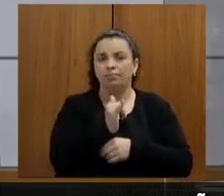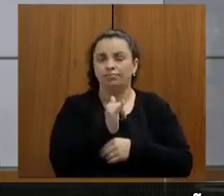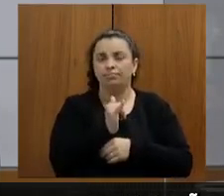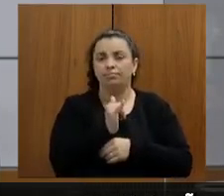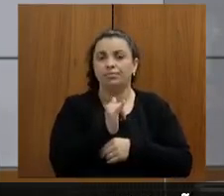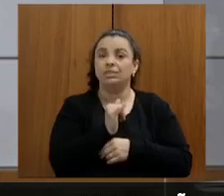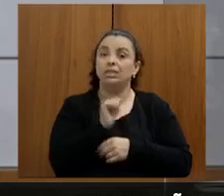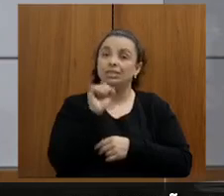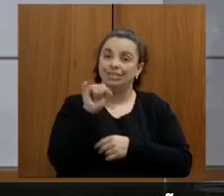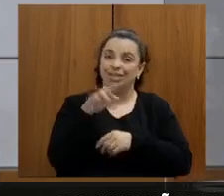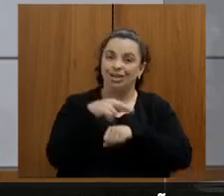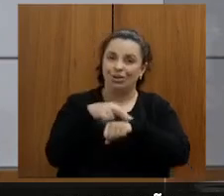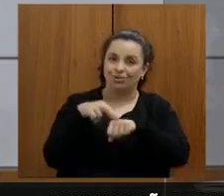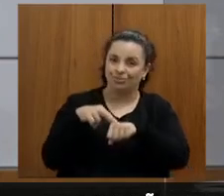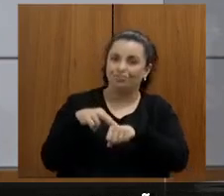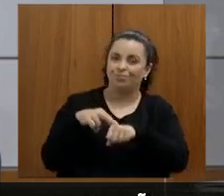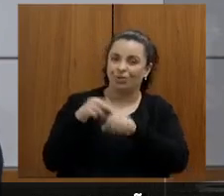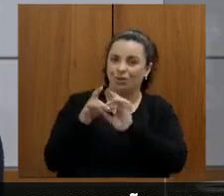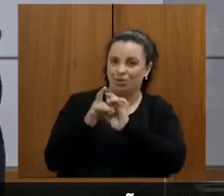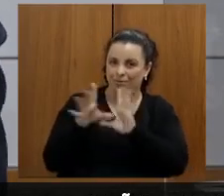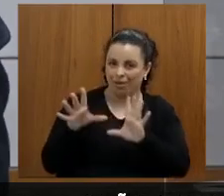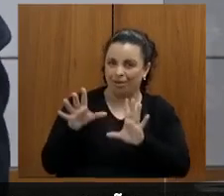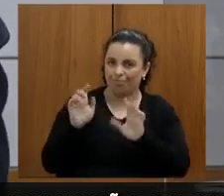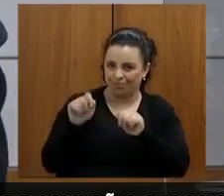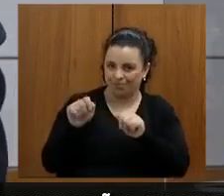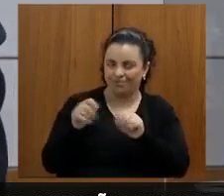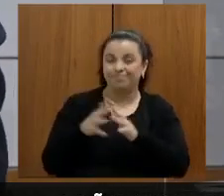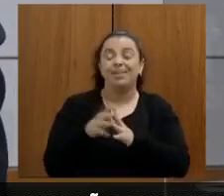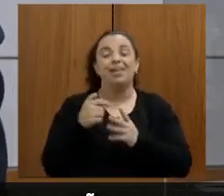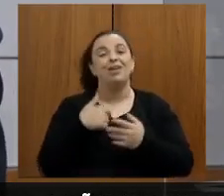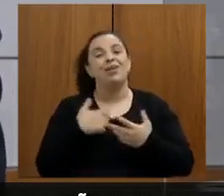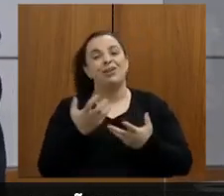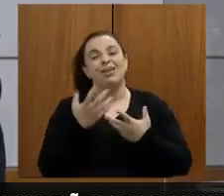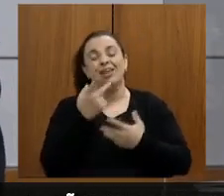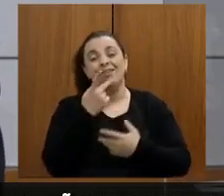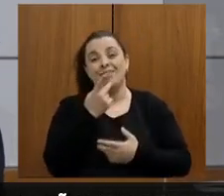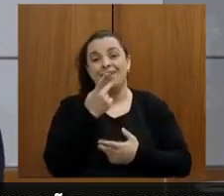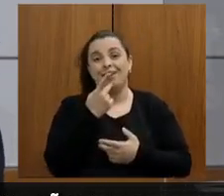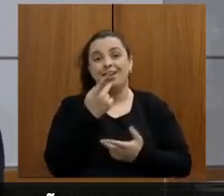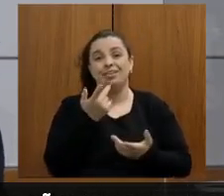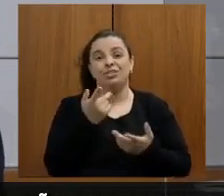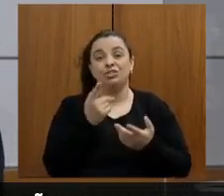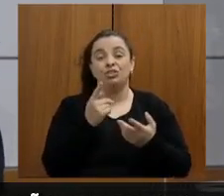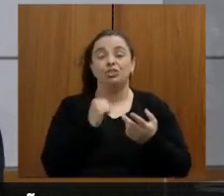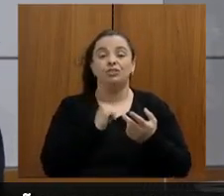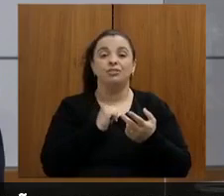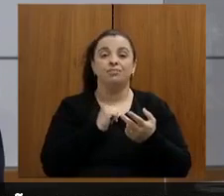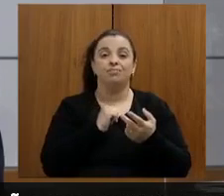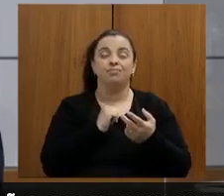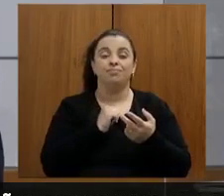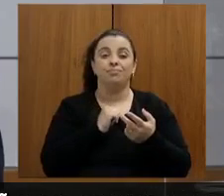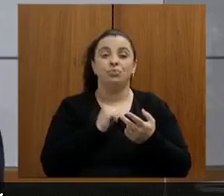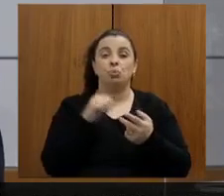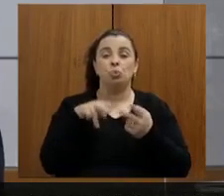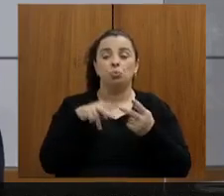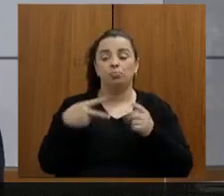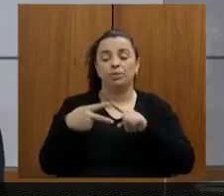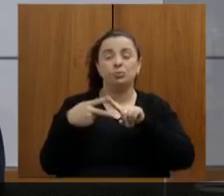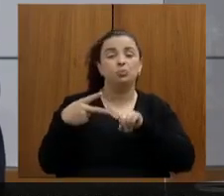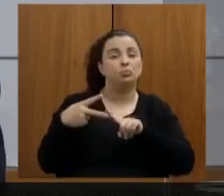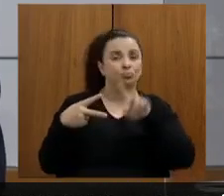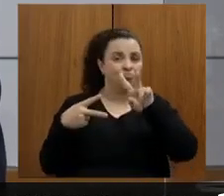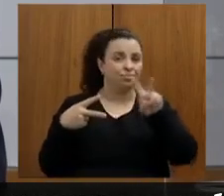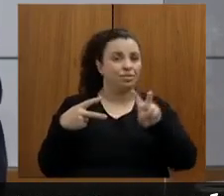excelência me permite eu queria falar da de duas questões importantes